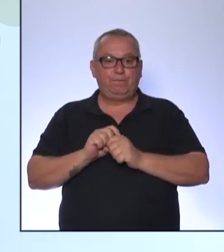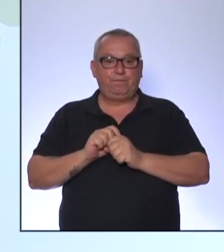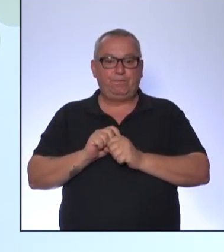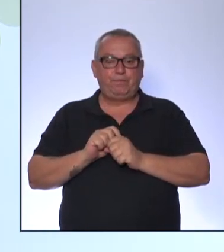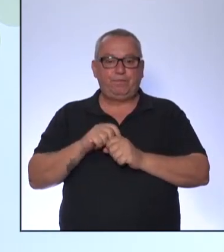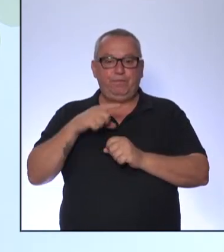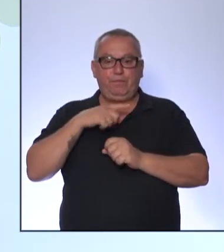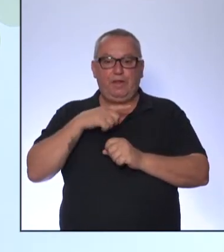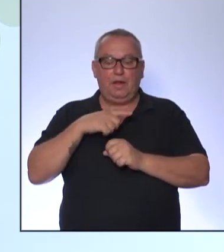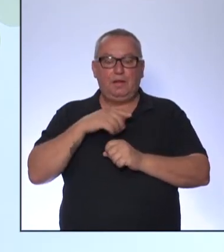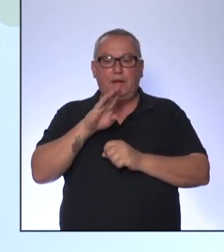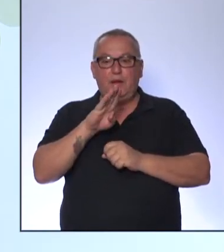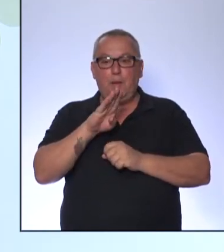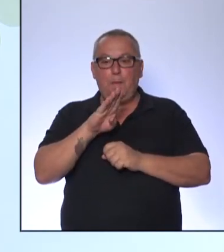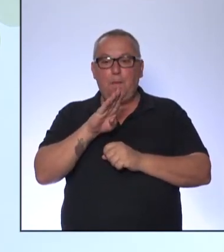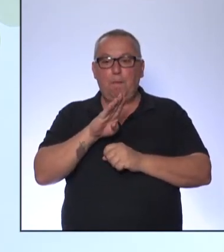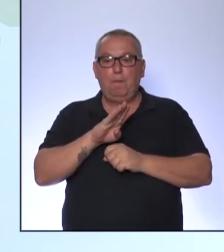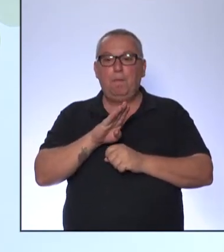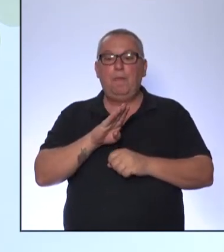bicamada.